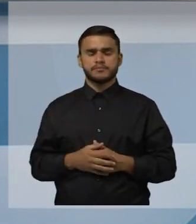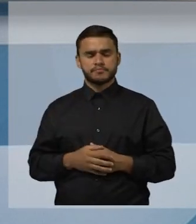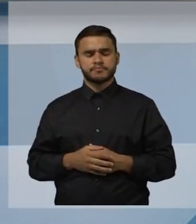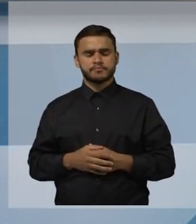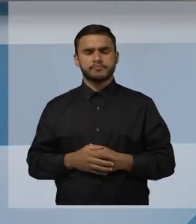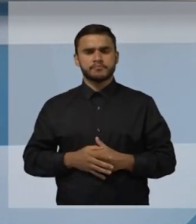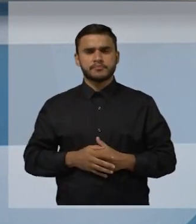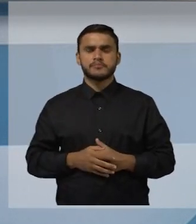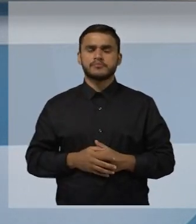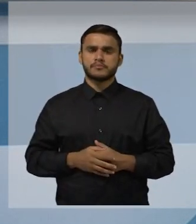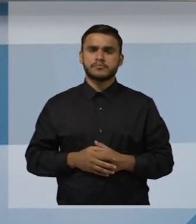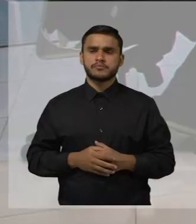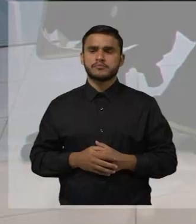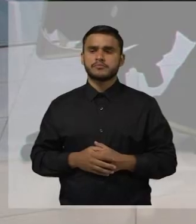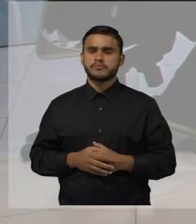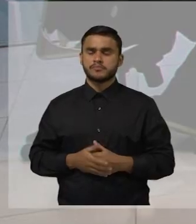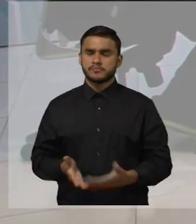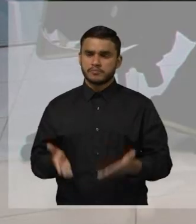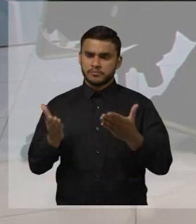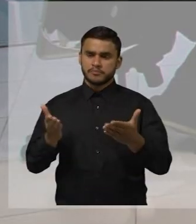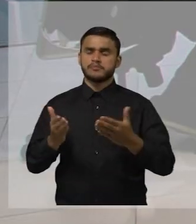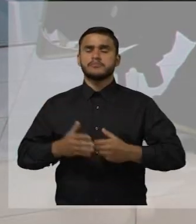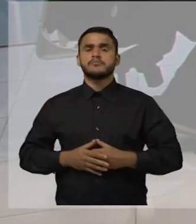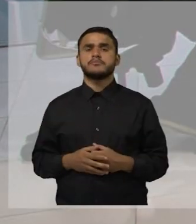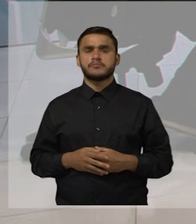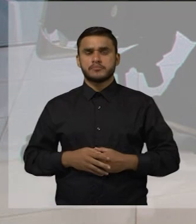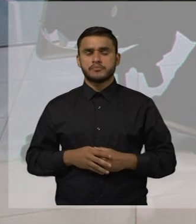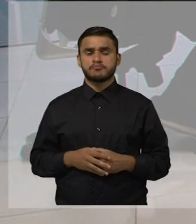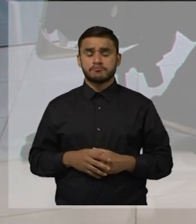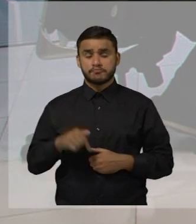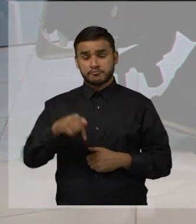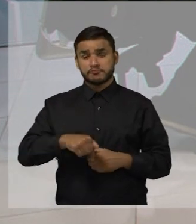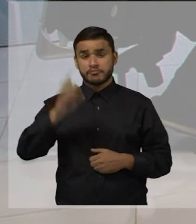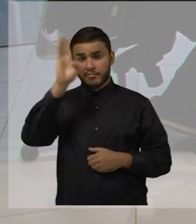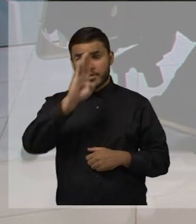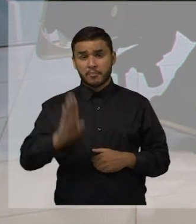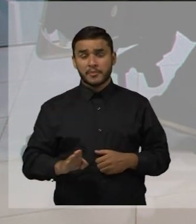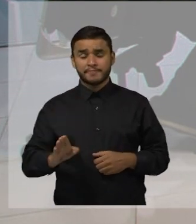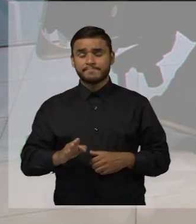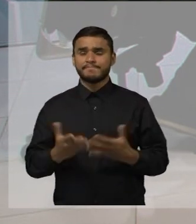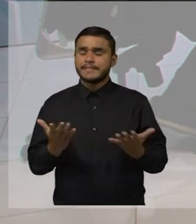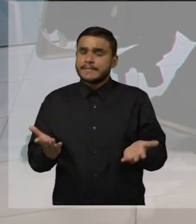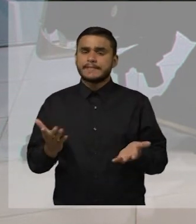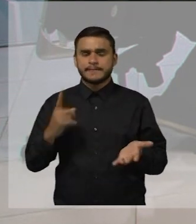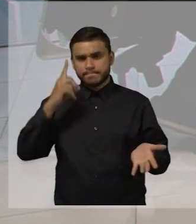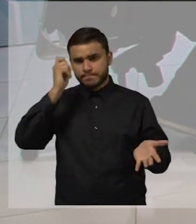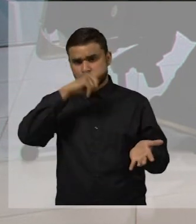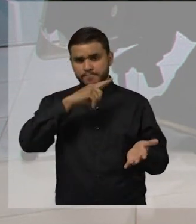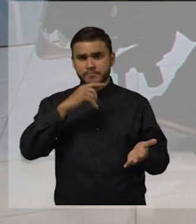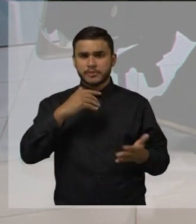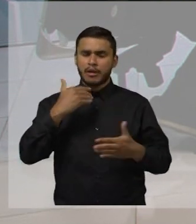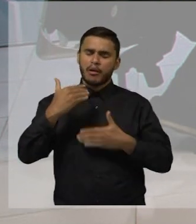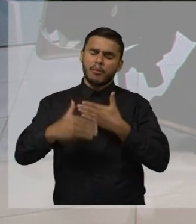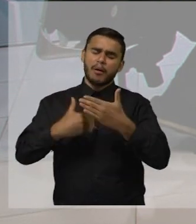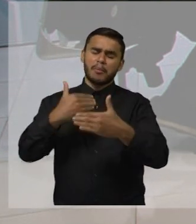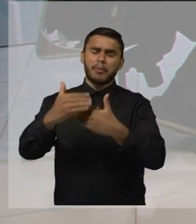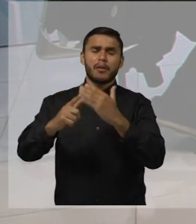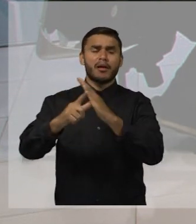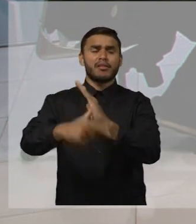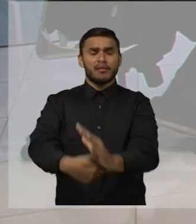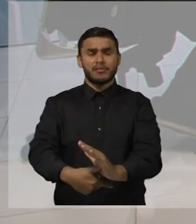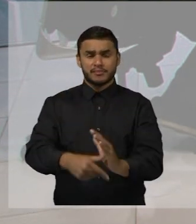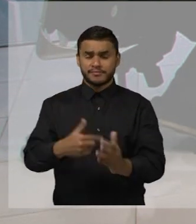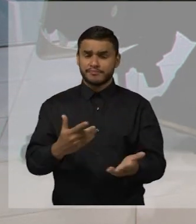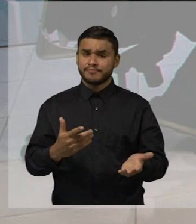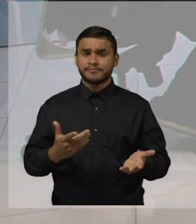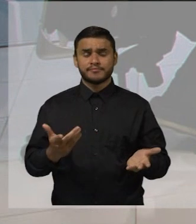países dependentes, como é o nosso caso, por desenvolvimento tardio, por uma